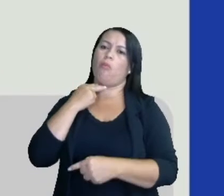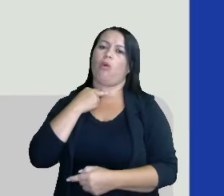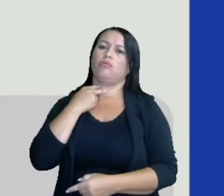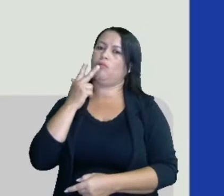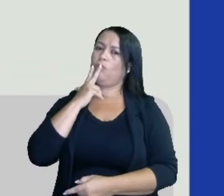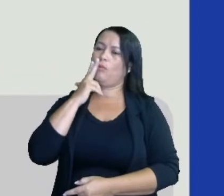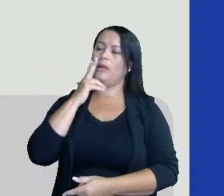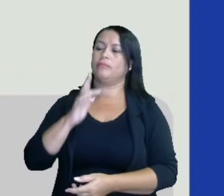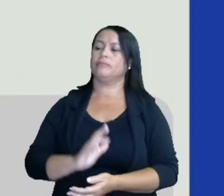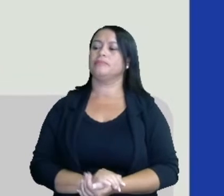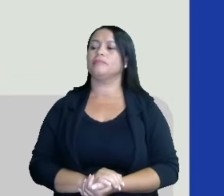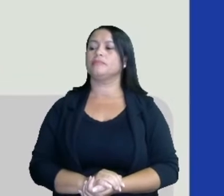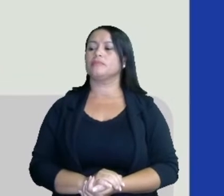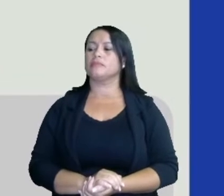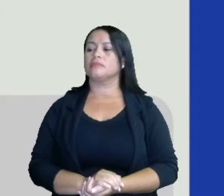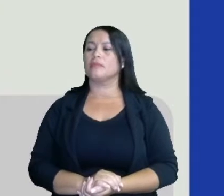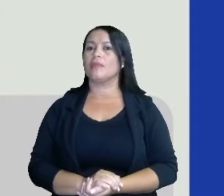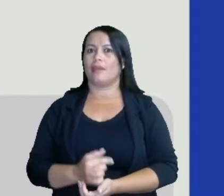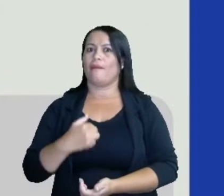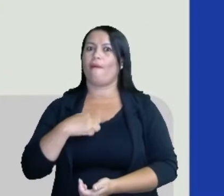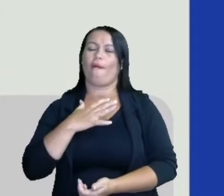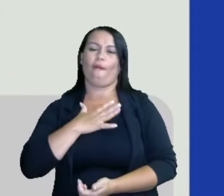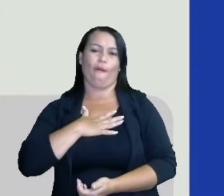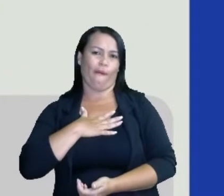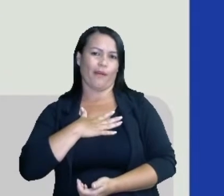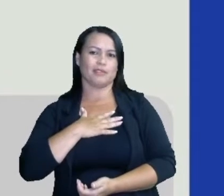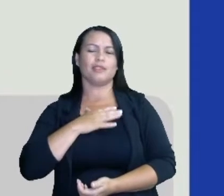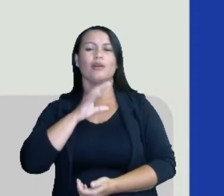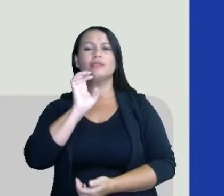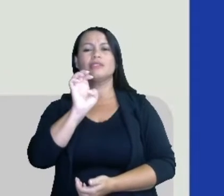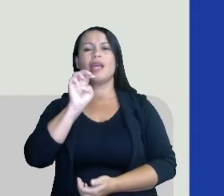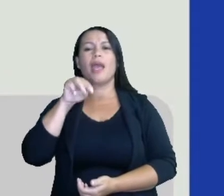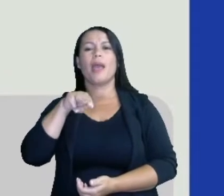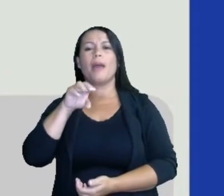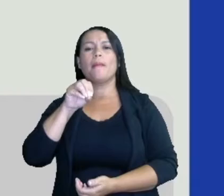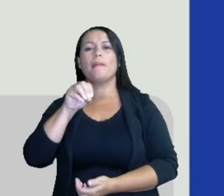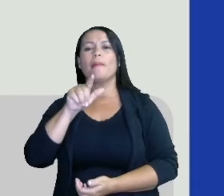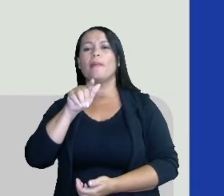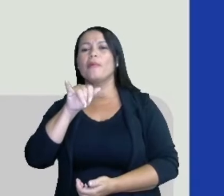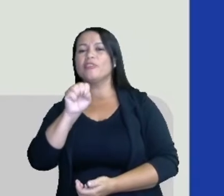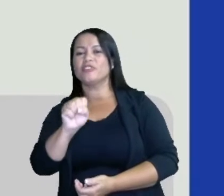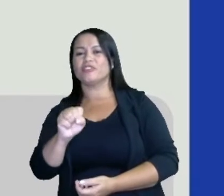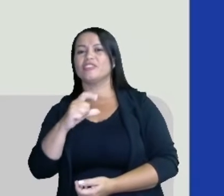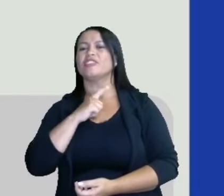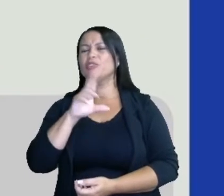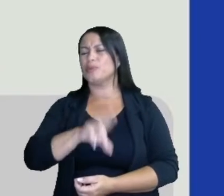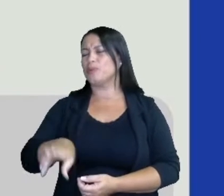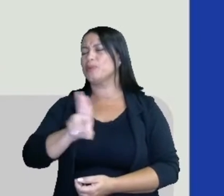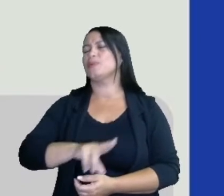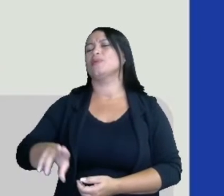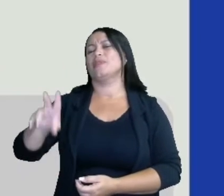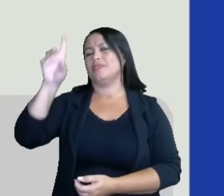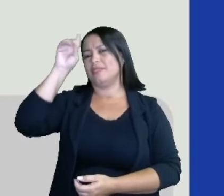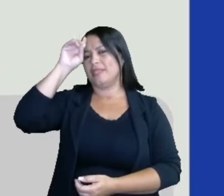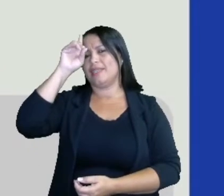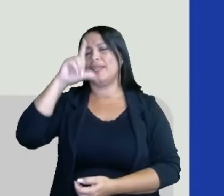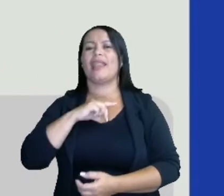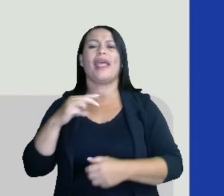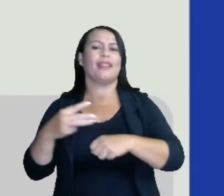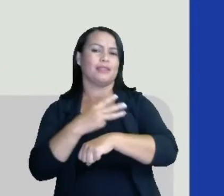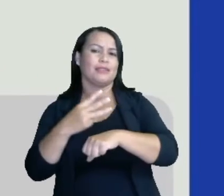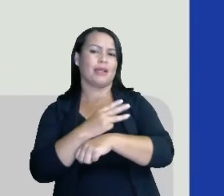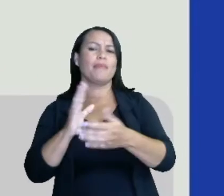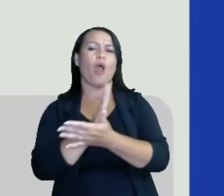fumar. Um que eu gosto muito são os emojis, que a gente utiliza muito no nosso dia a dia, lá no WhatsApp, né, e em outras